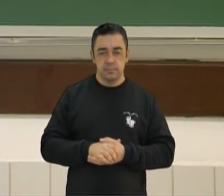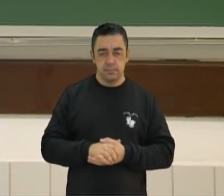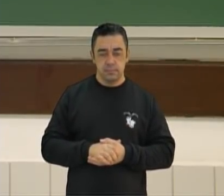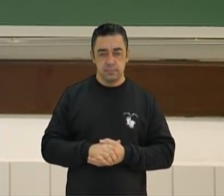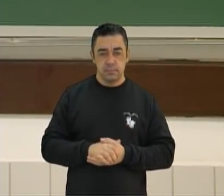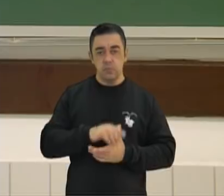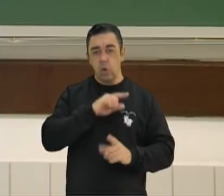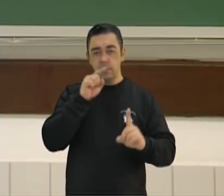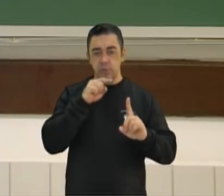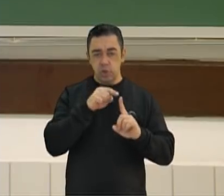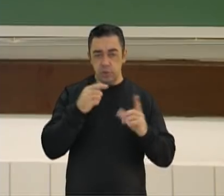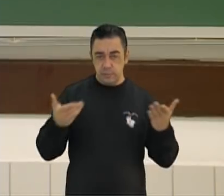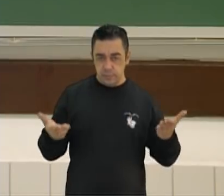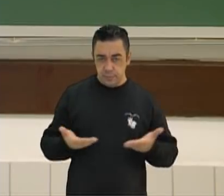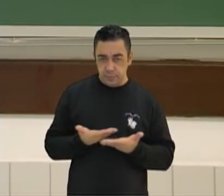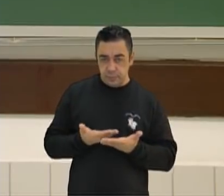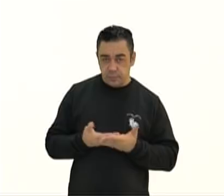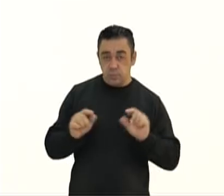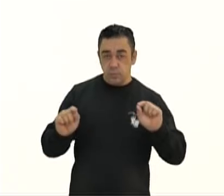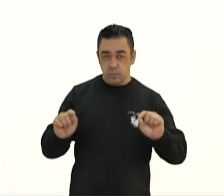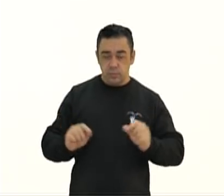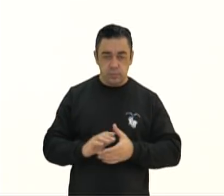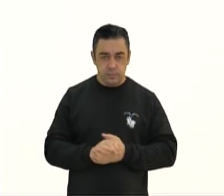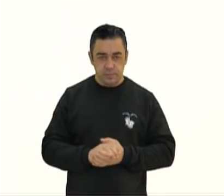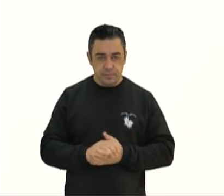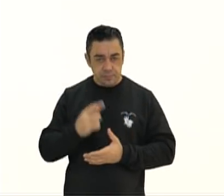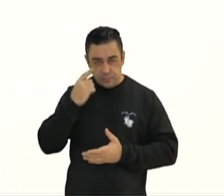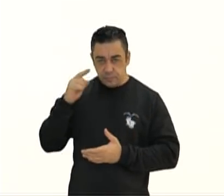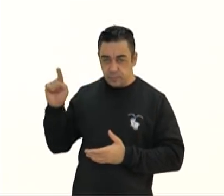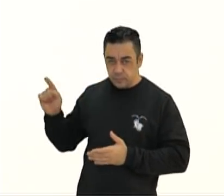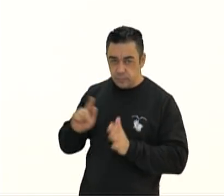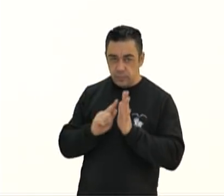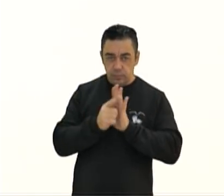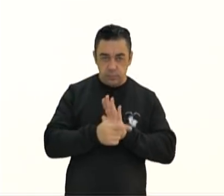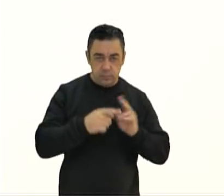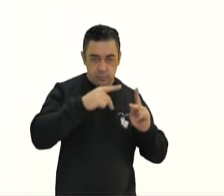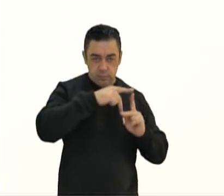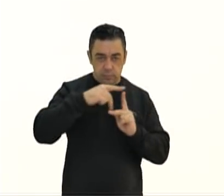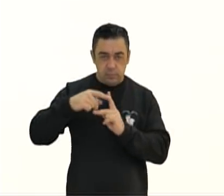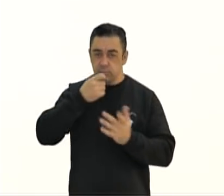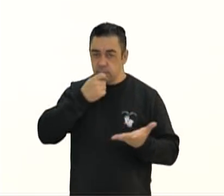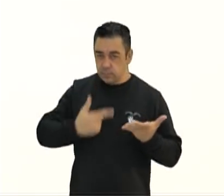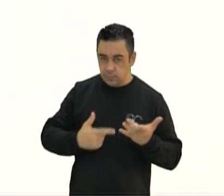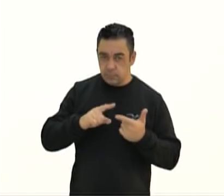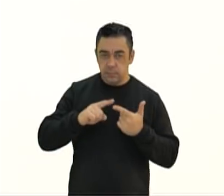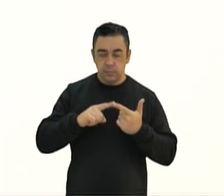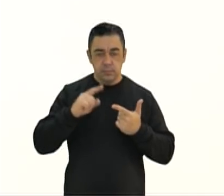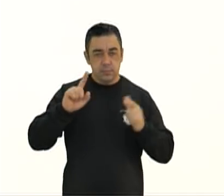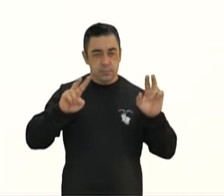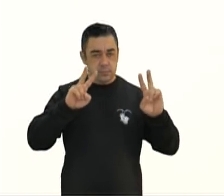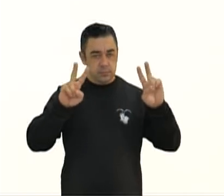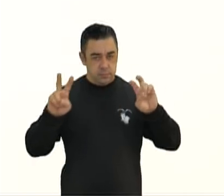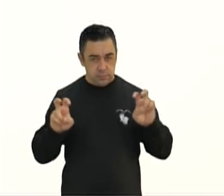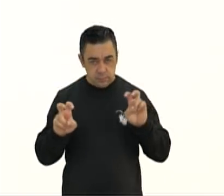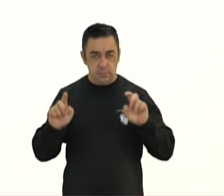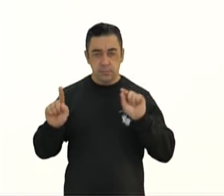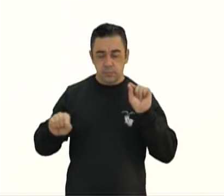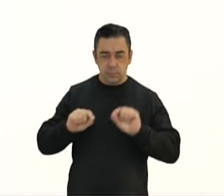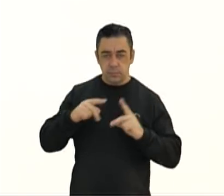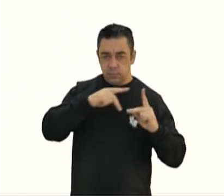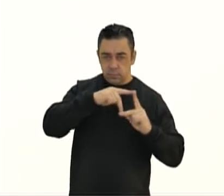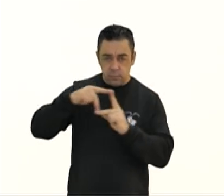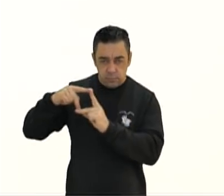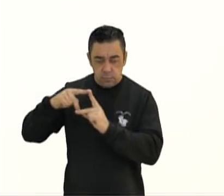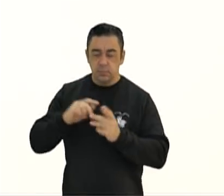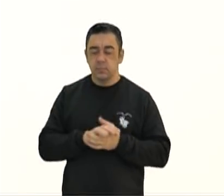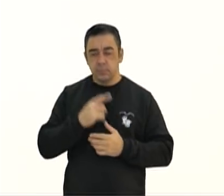Os objetivos desta aula são explorar o gênero tirinha, refletir sobre a temática abordada na tirinha,